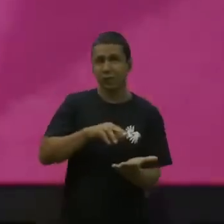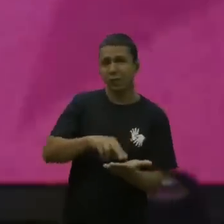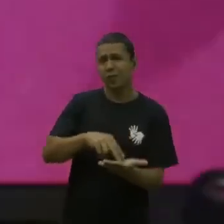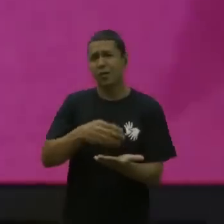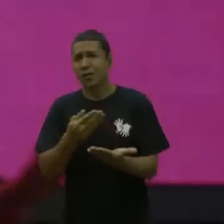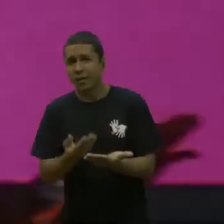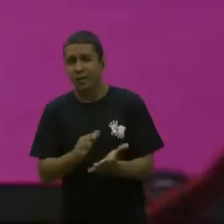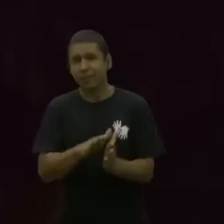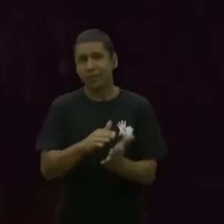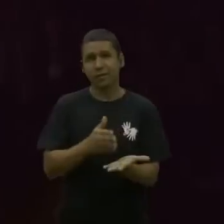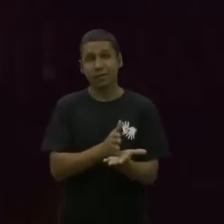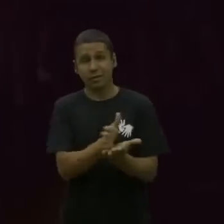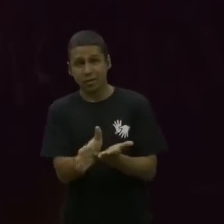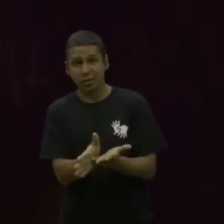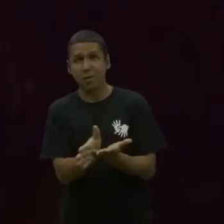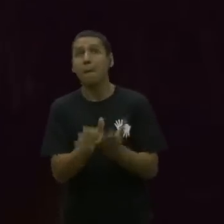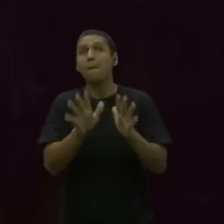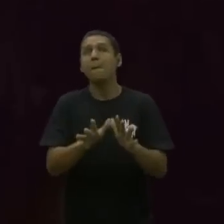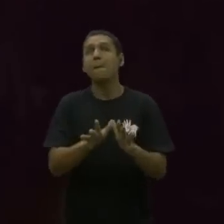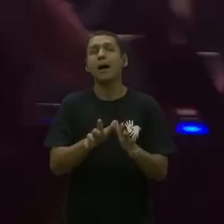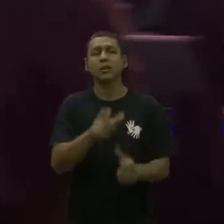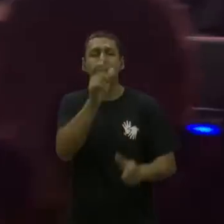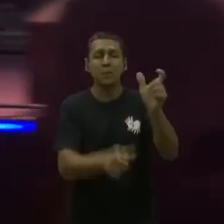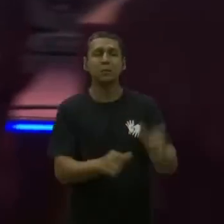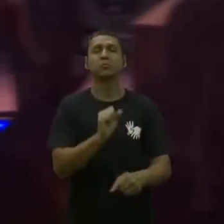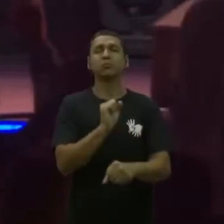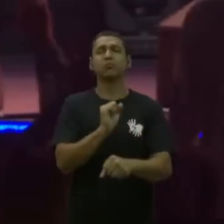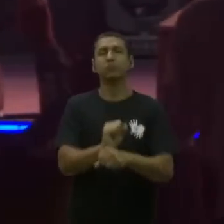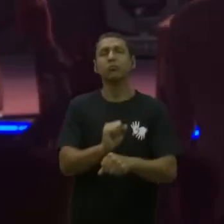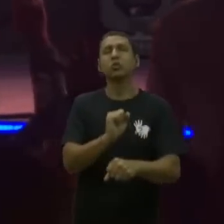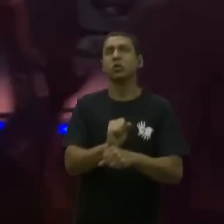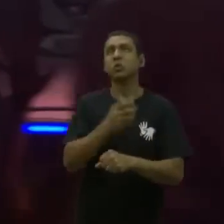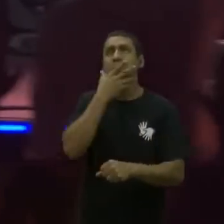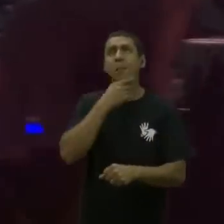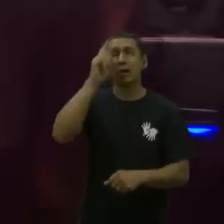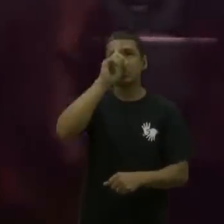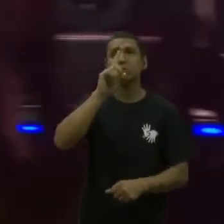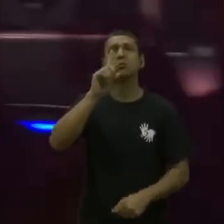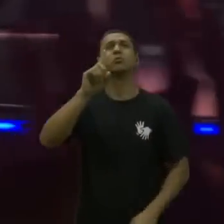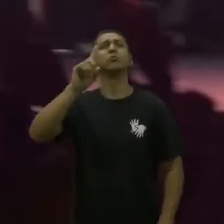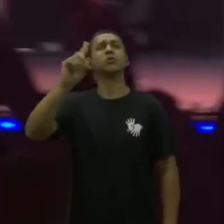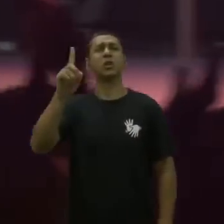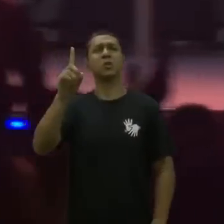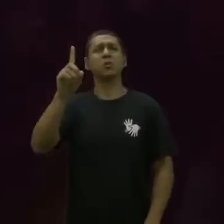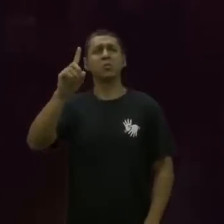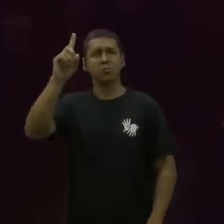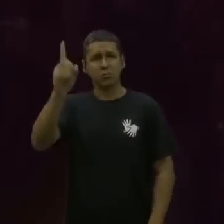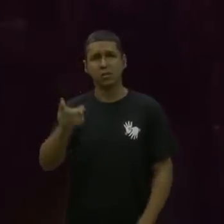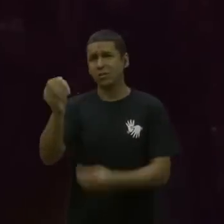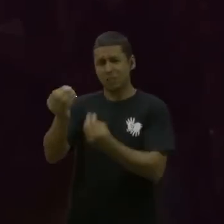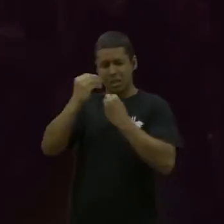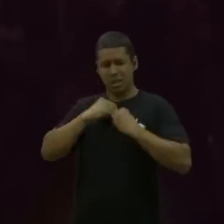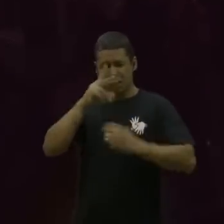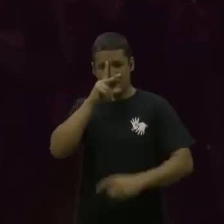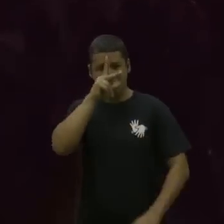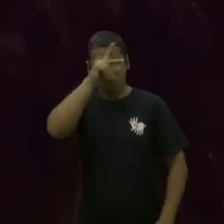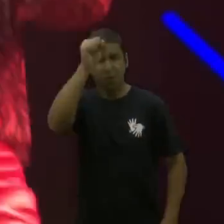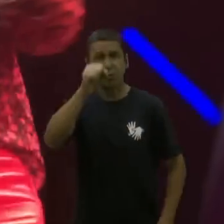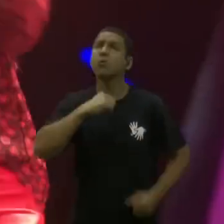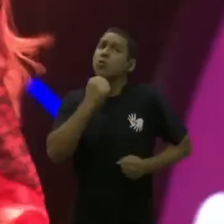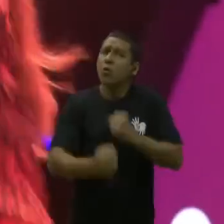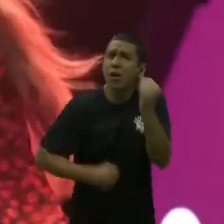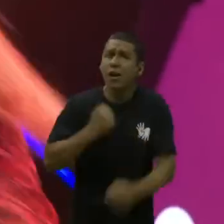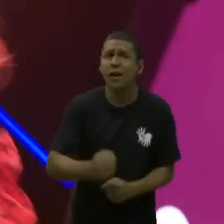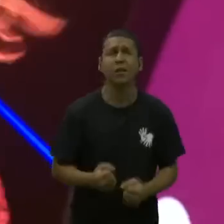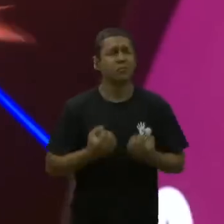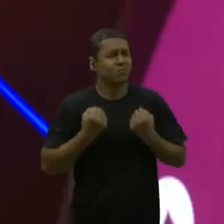esperam no Senhor renovarão as suas forças, subirão com asas como de águia, correrão e não se